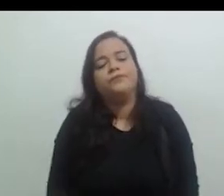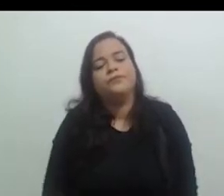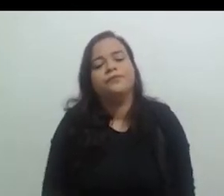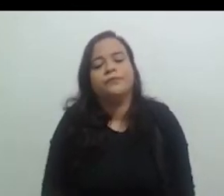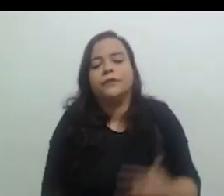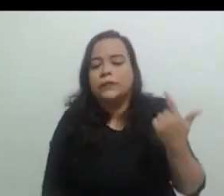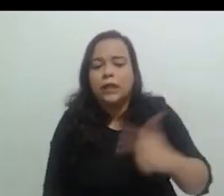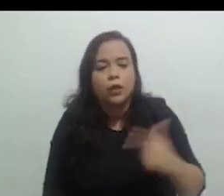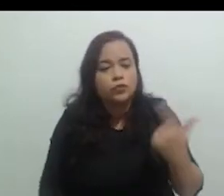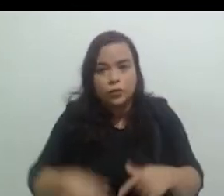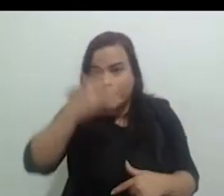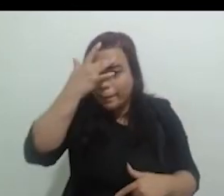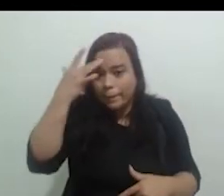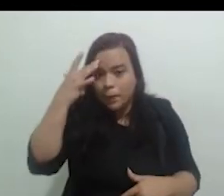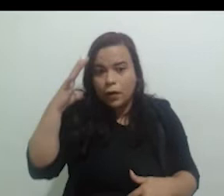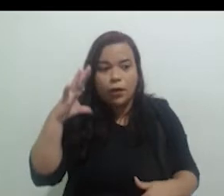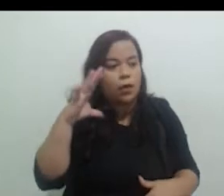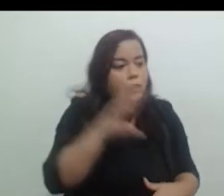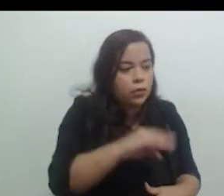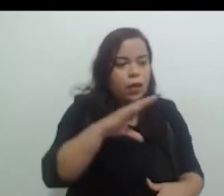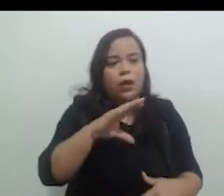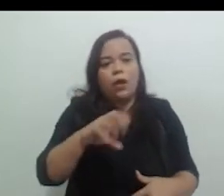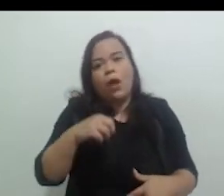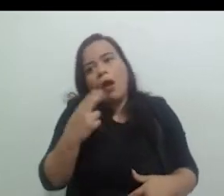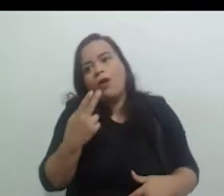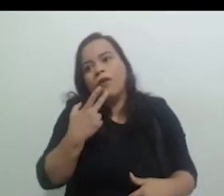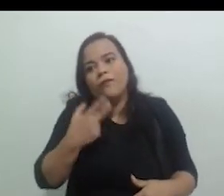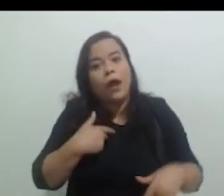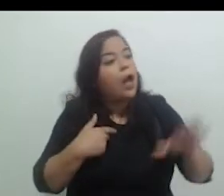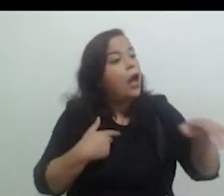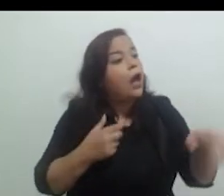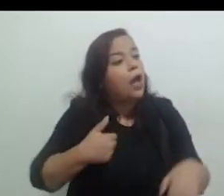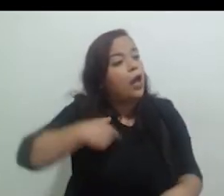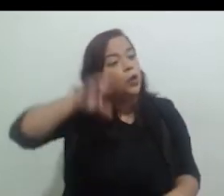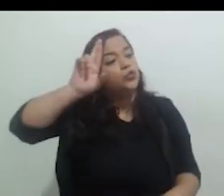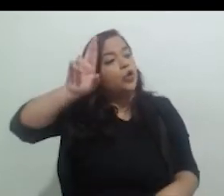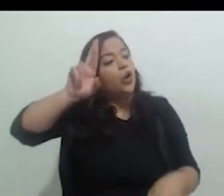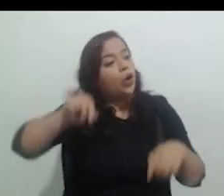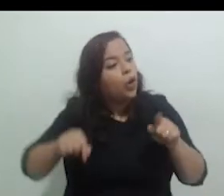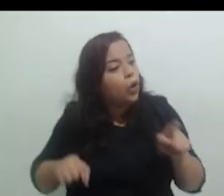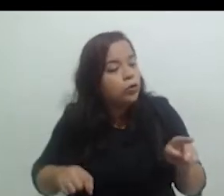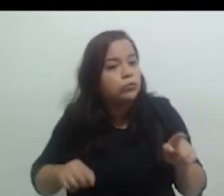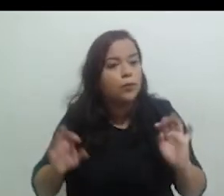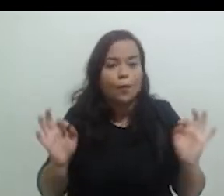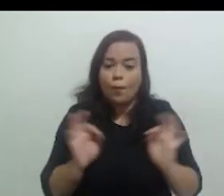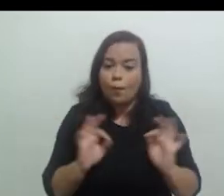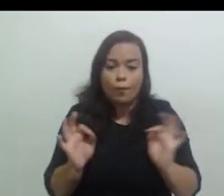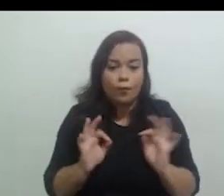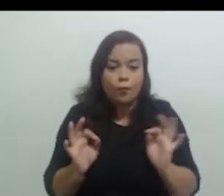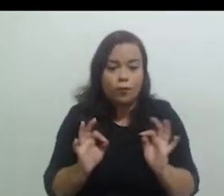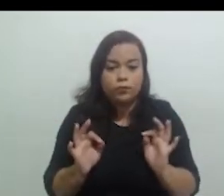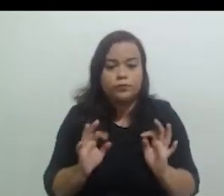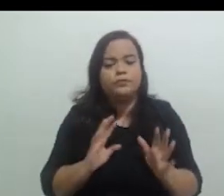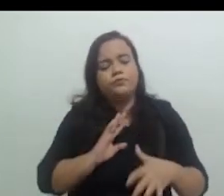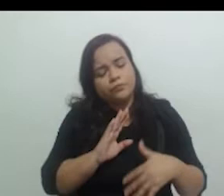algum proprietário, e que, segundo os depoentes, o suposto proprietário, seu